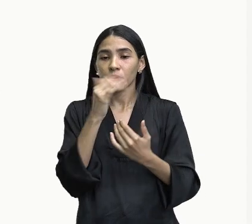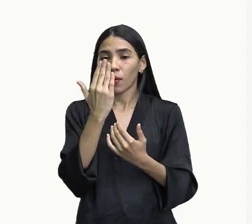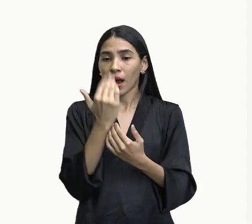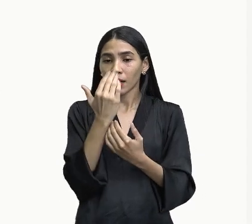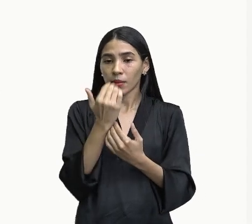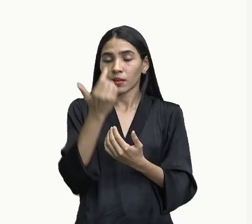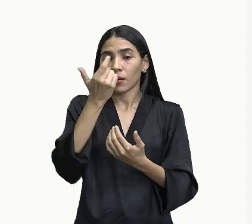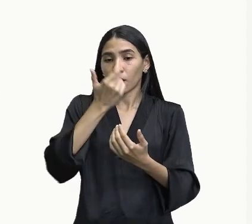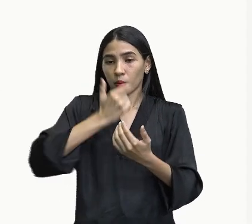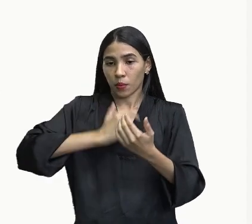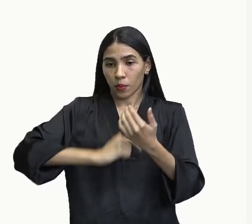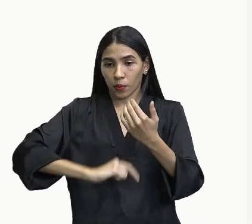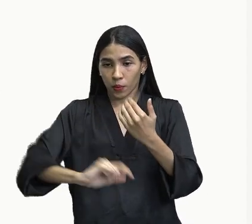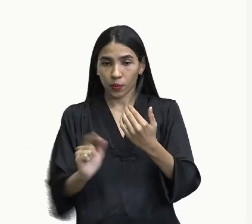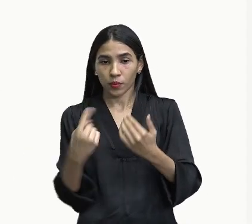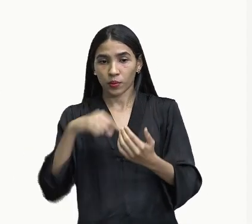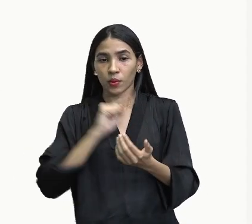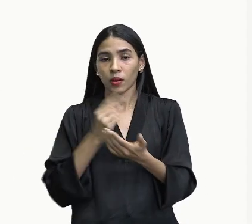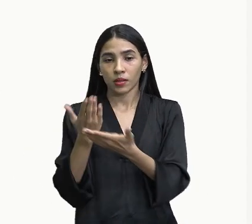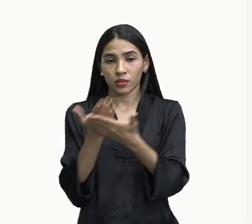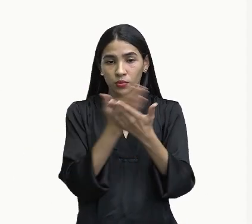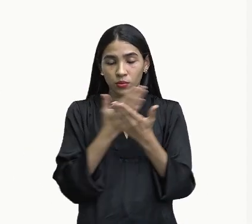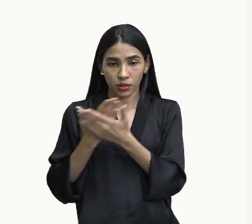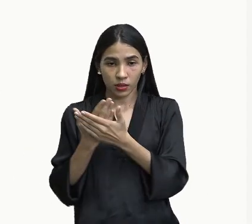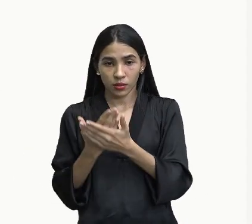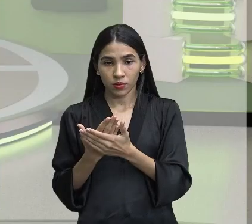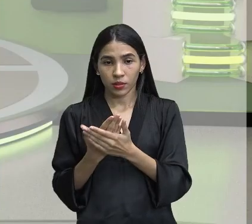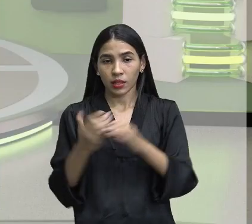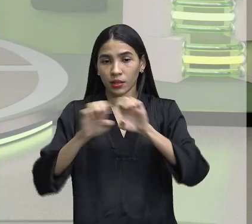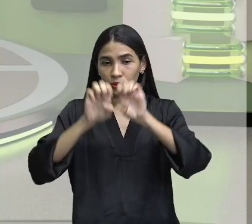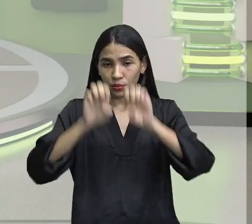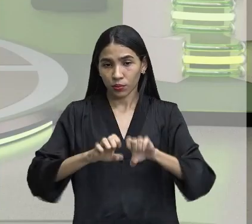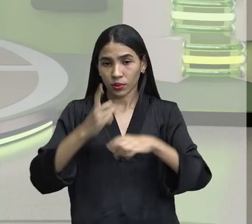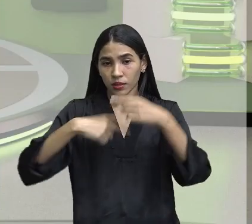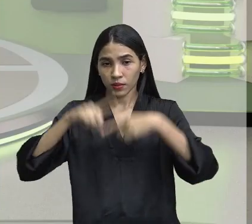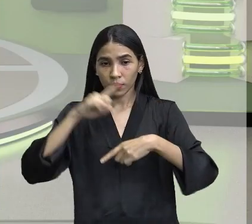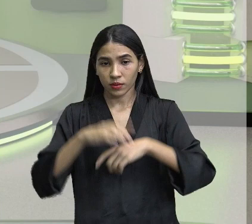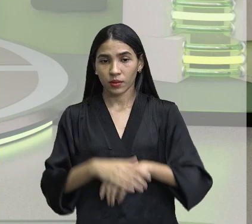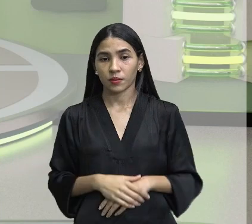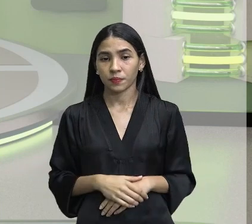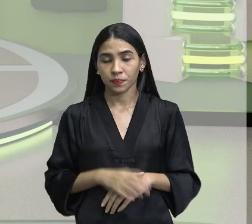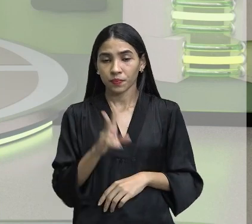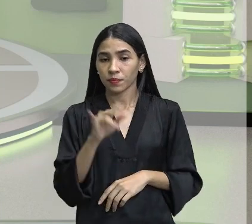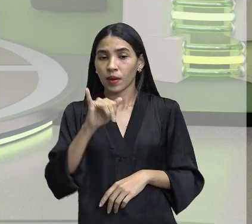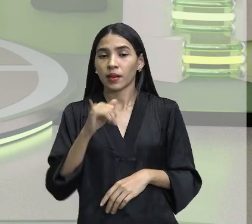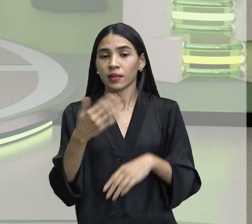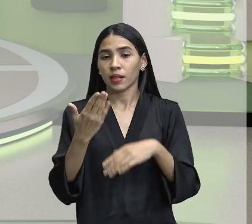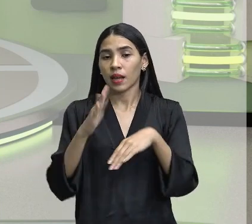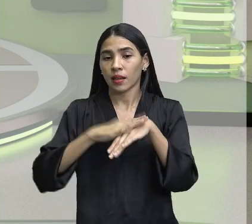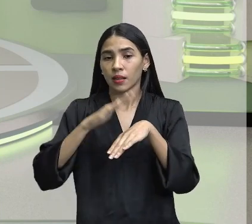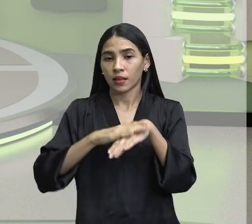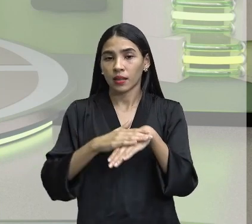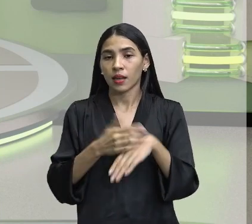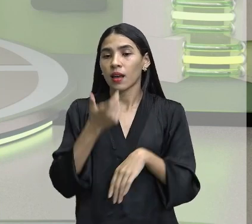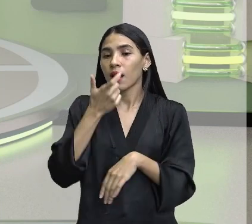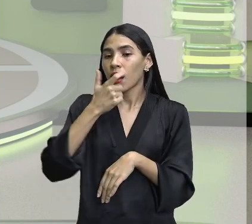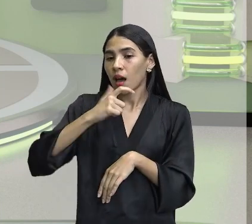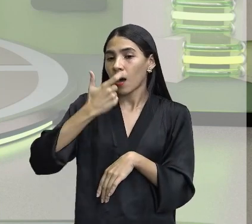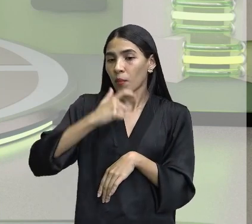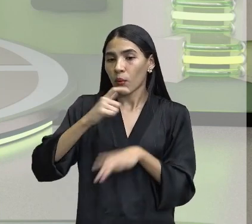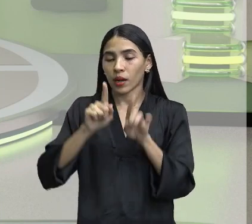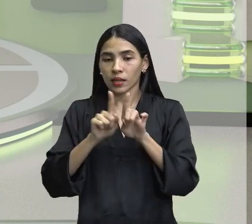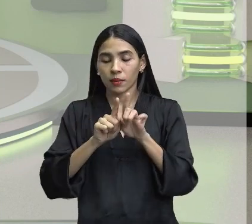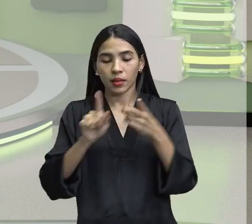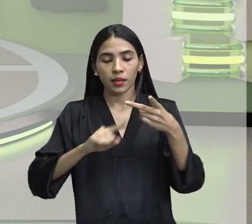à medida que a gente vai estudando os mecanismos evolutivos, eles vão apresentar a boca e o ânus. Aí